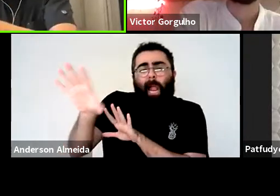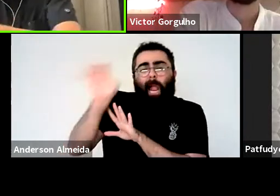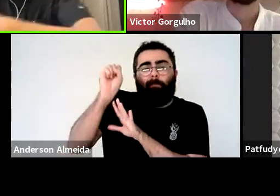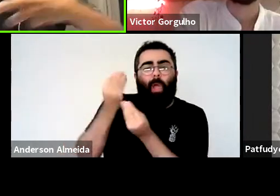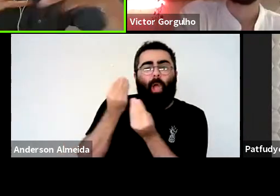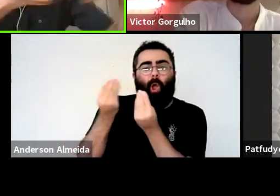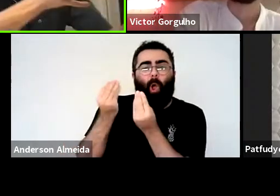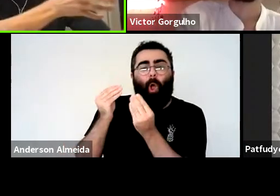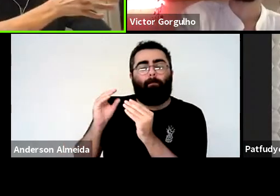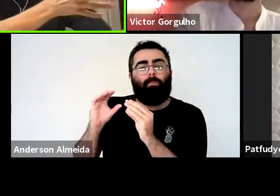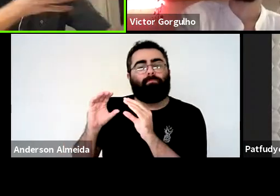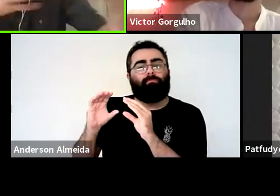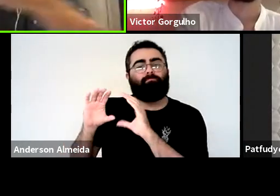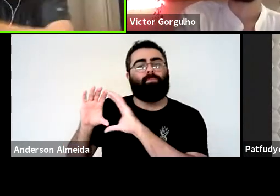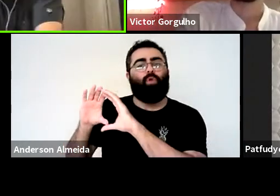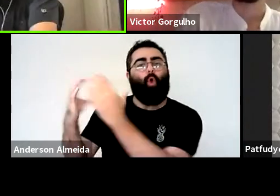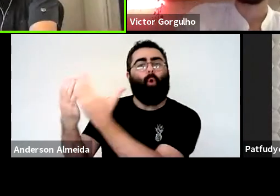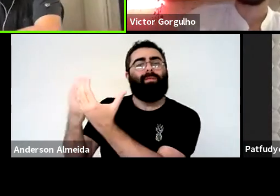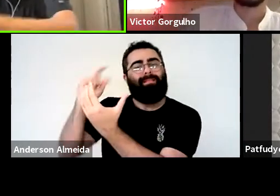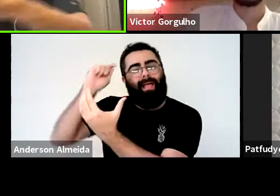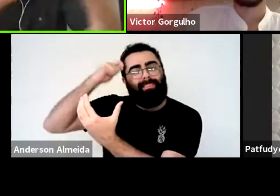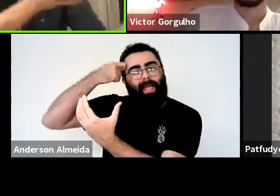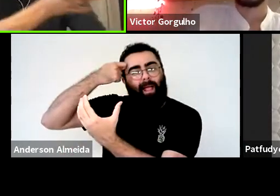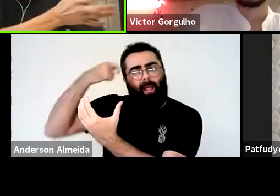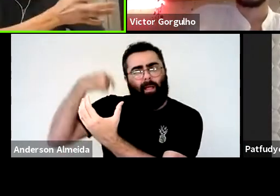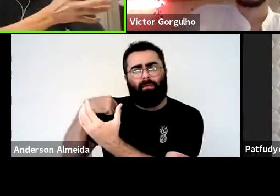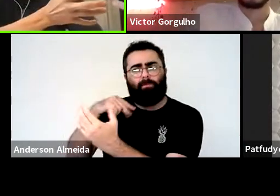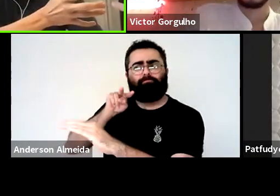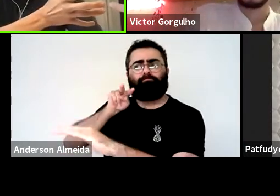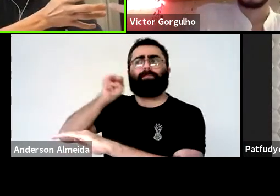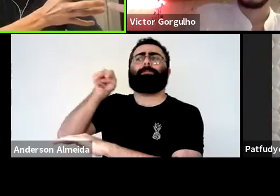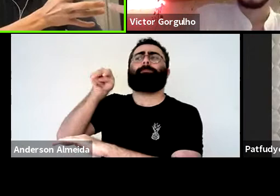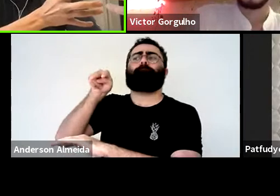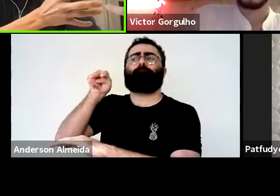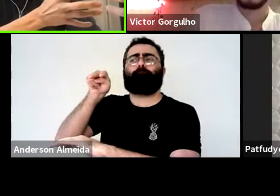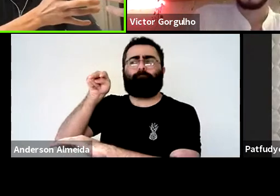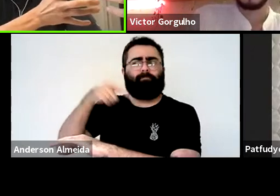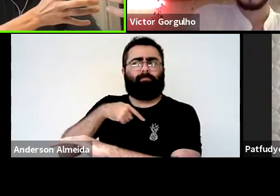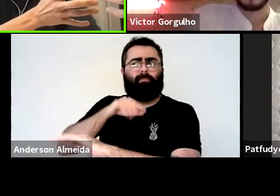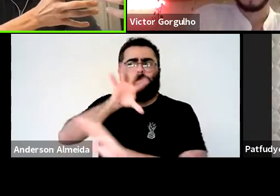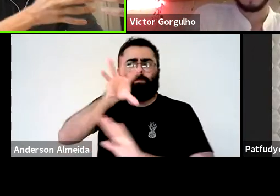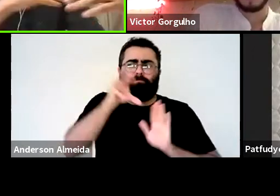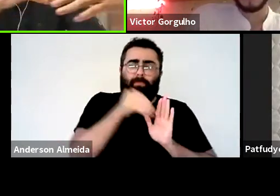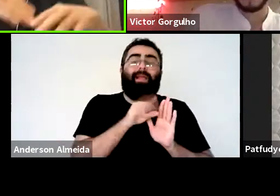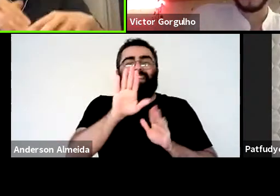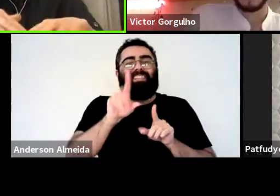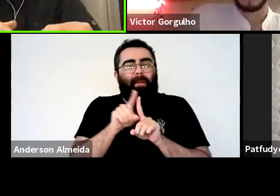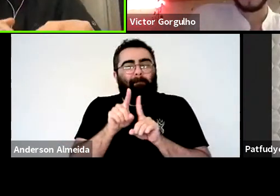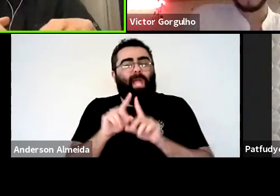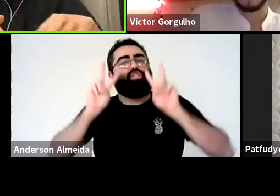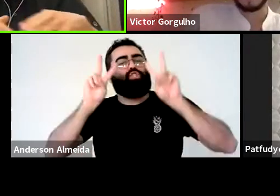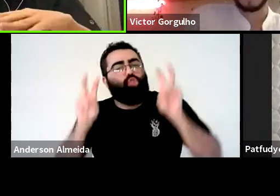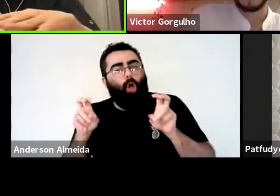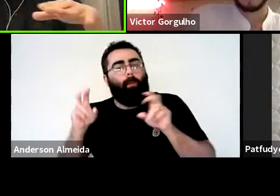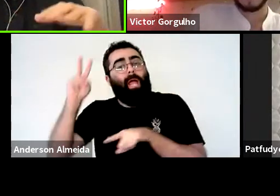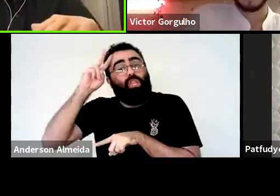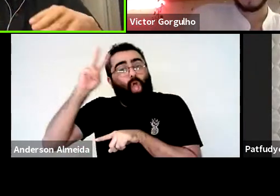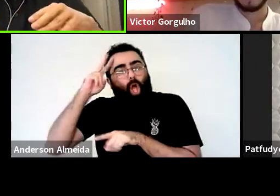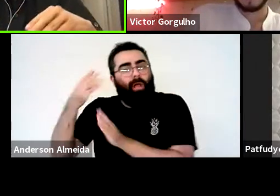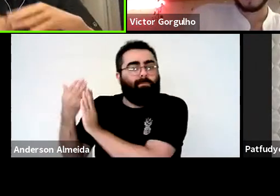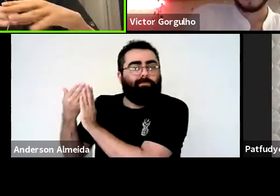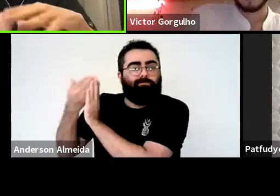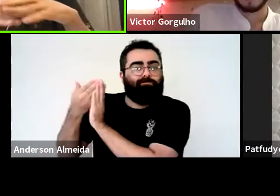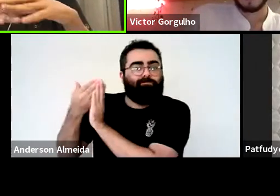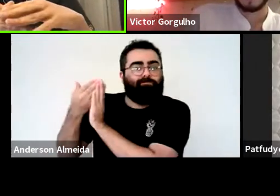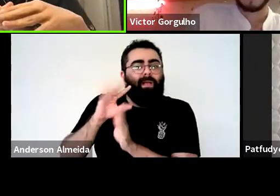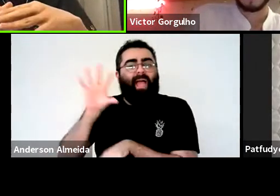população negra e a sua transporte para as Américas, toda ela estava